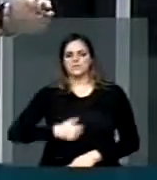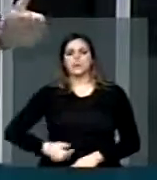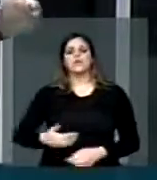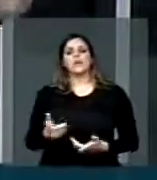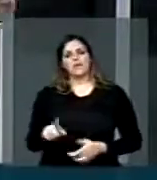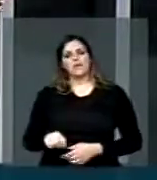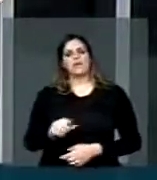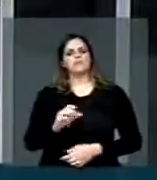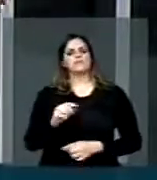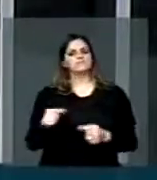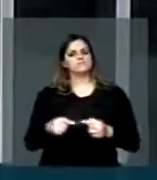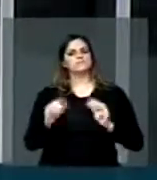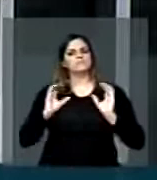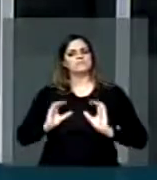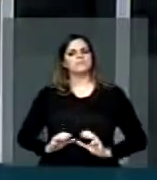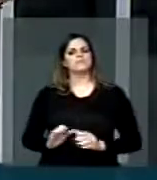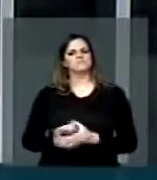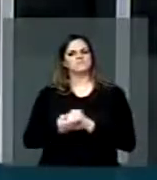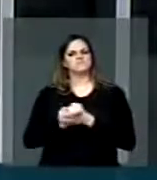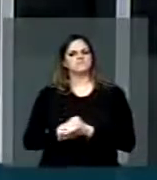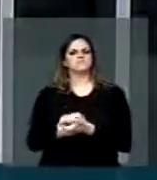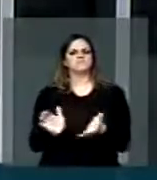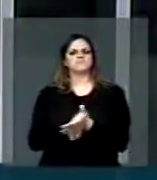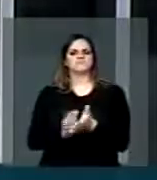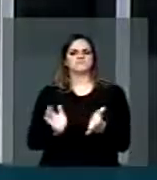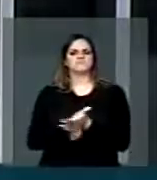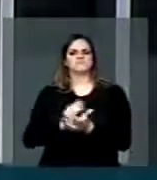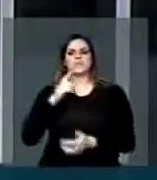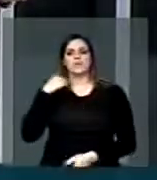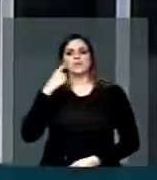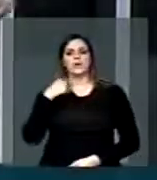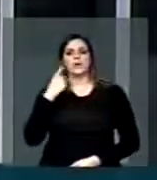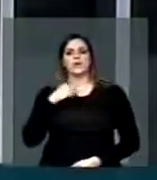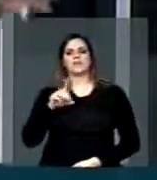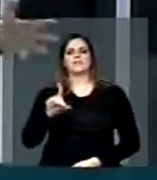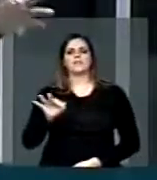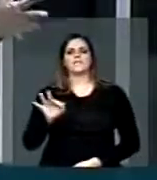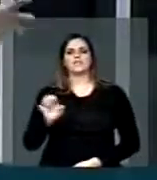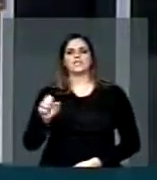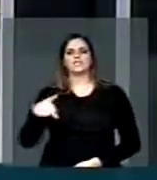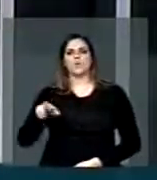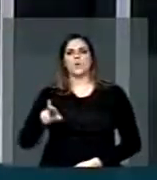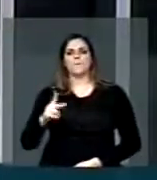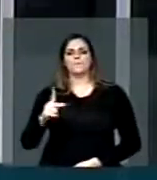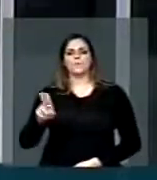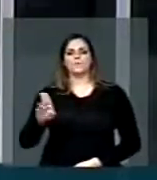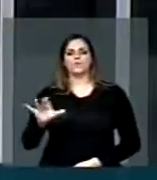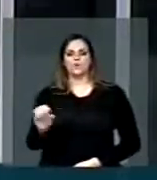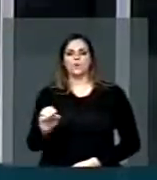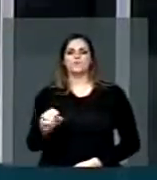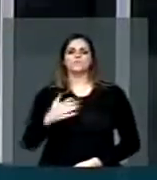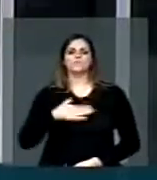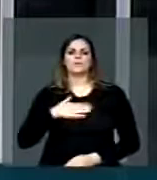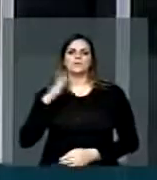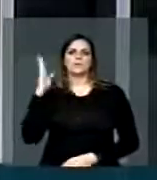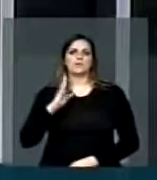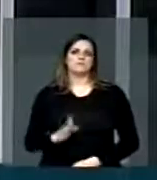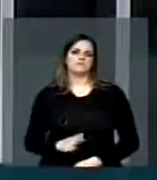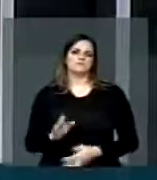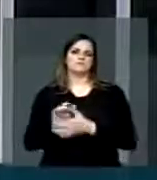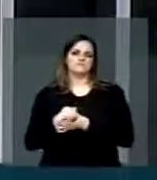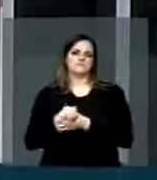Cidadania. Eu quero saudar os defensores públicos e defensoras públicas do meu Rio Grande do Norte e de todo o Brasil. Essa PEC vai